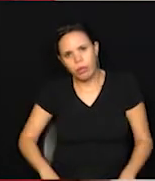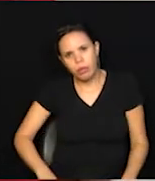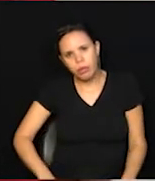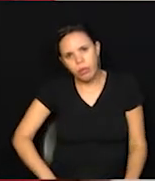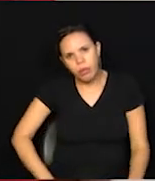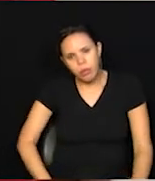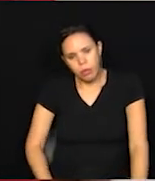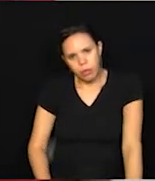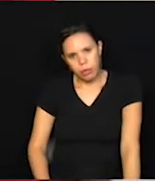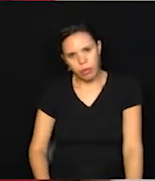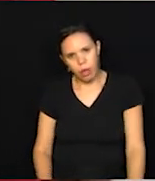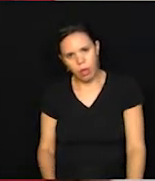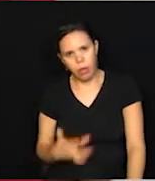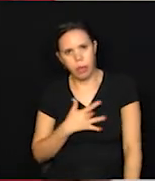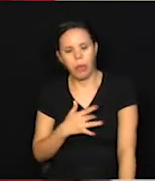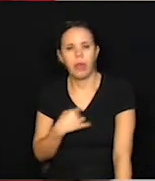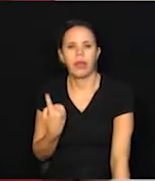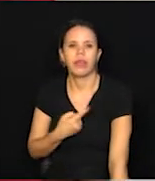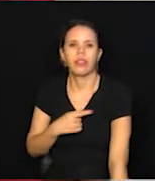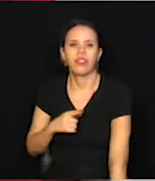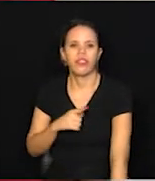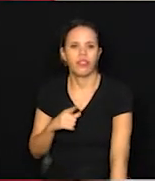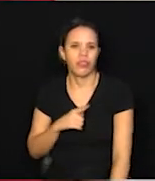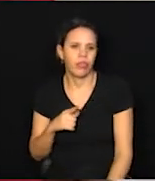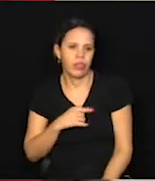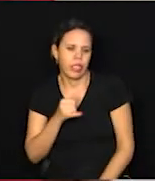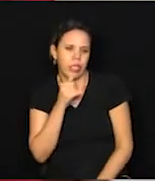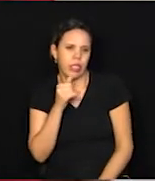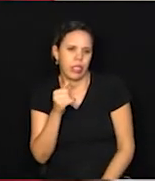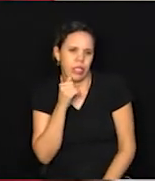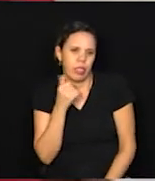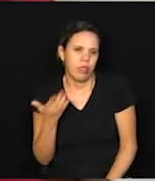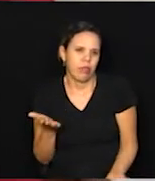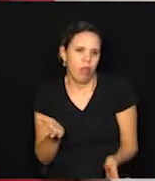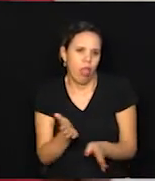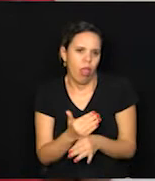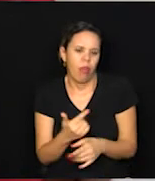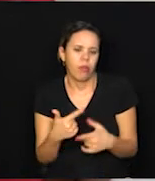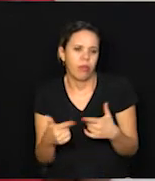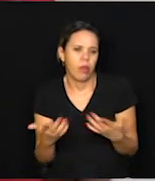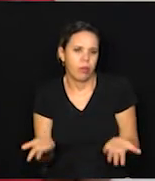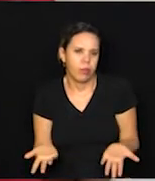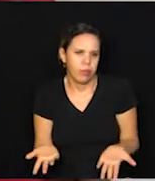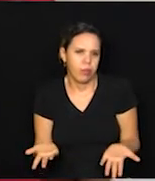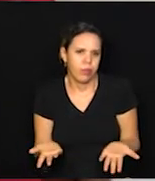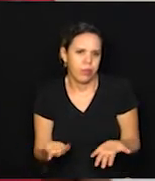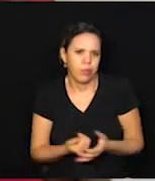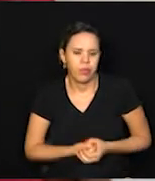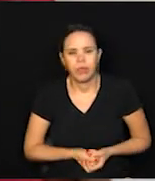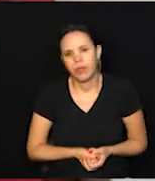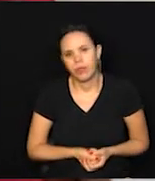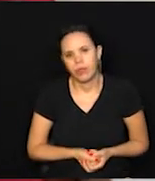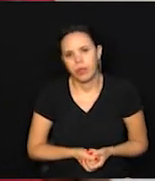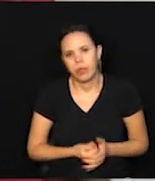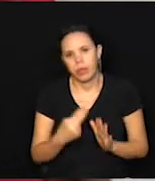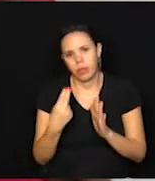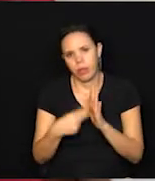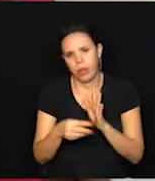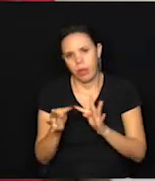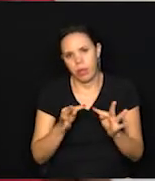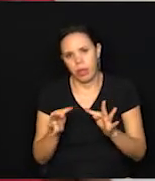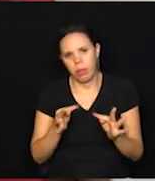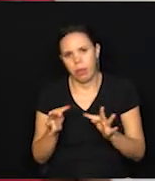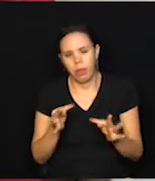é uma pena que a gente tenha descambado para uma situação de ter que atribuir ao nome tratamento